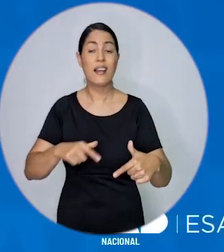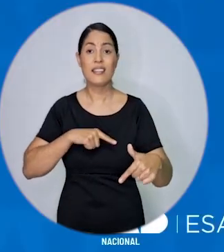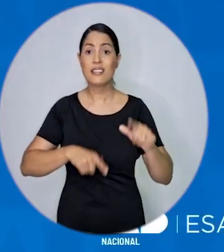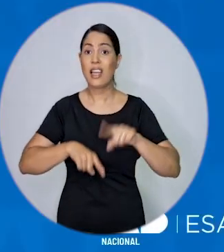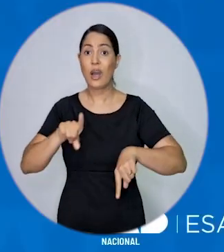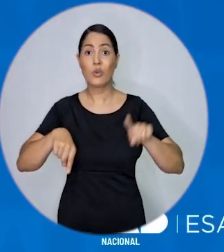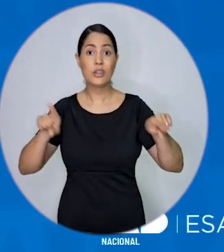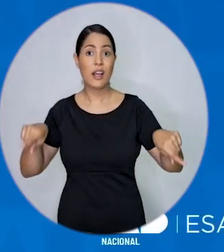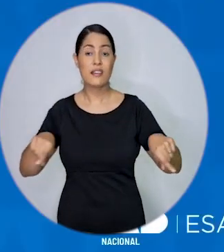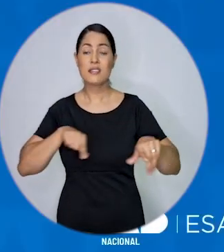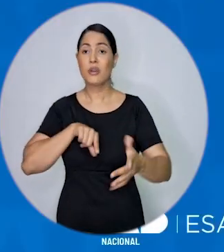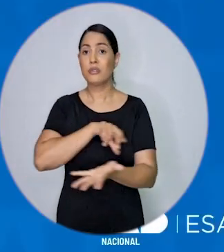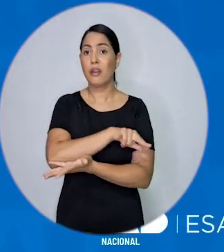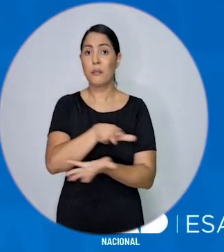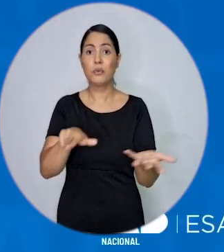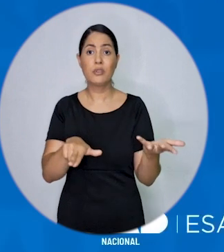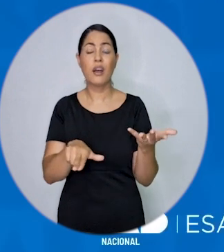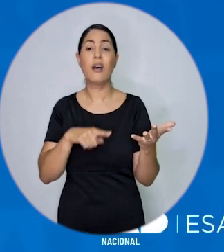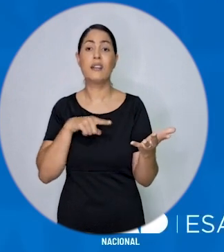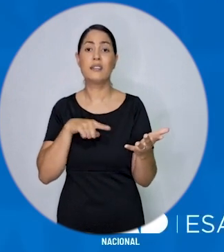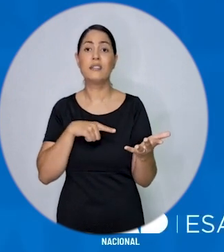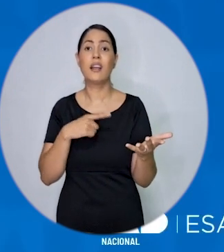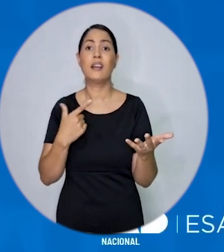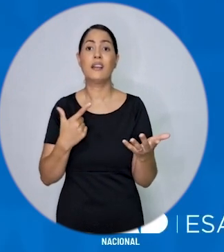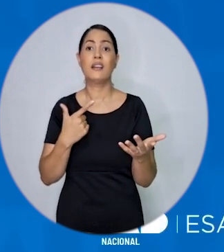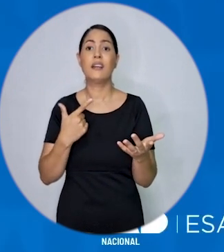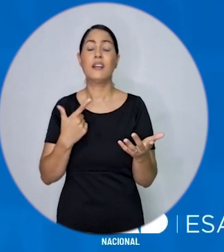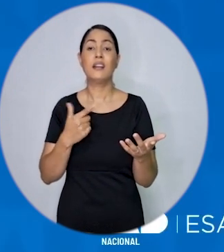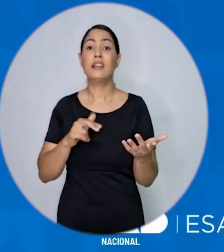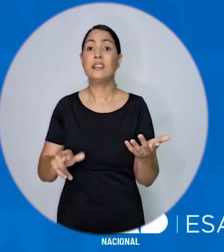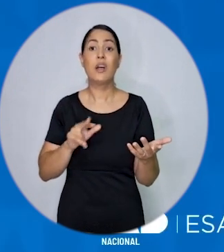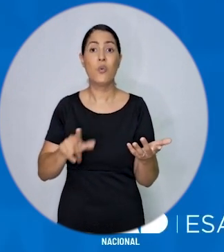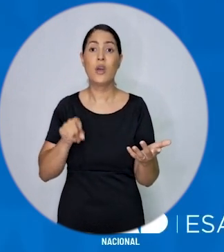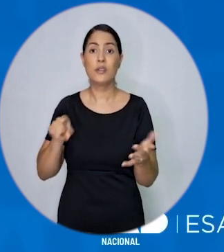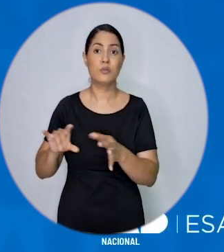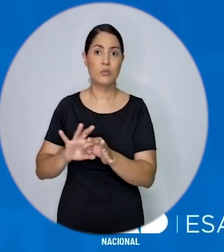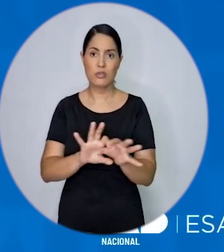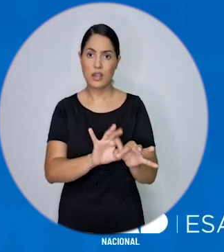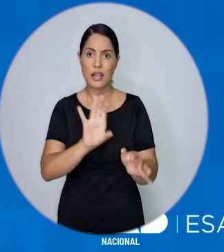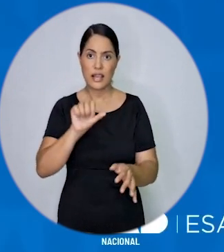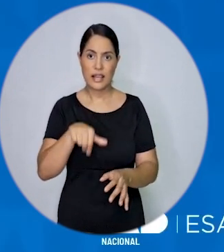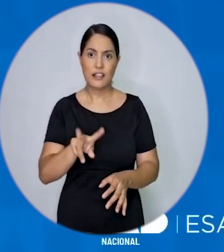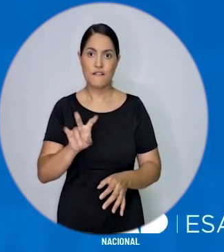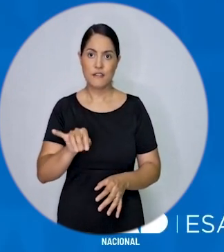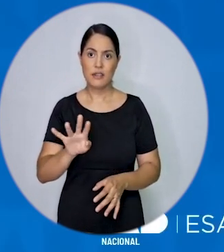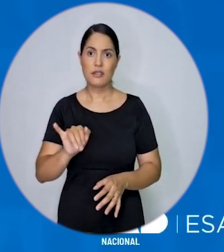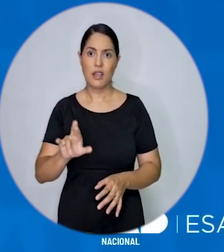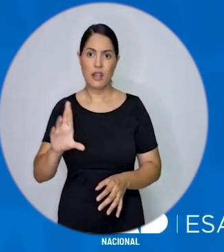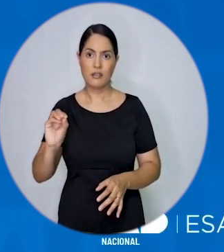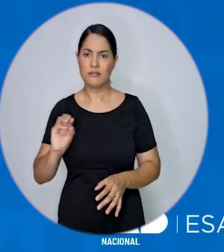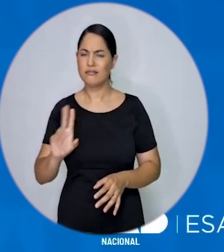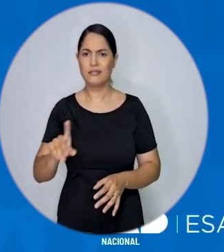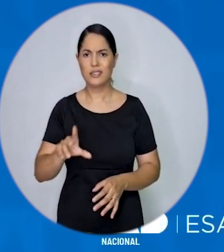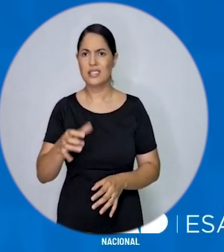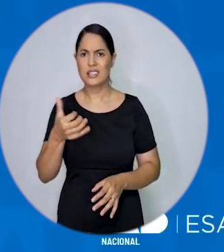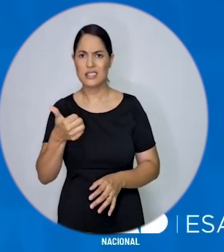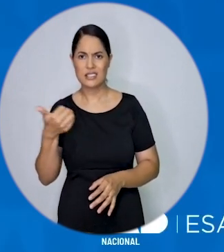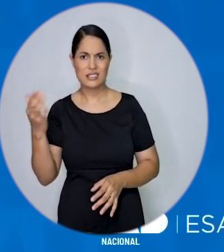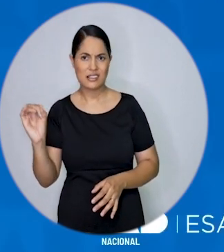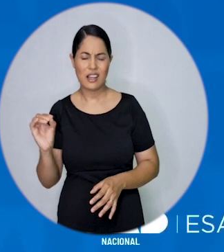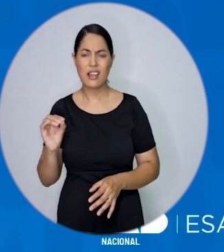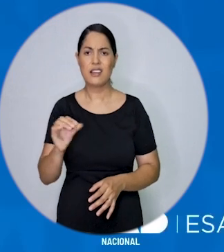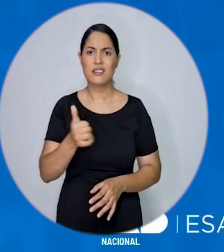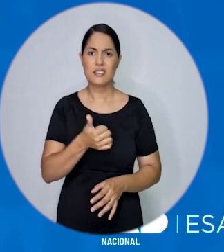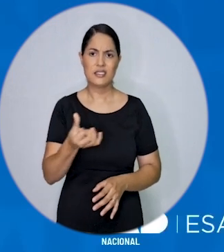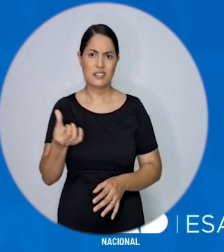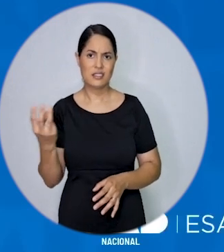As maiores alterações, as maiores reformas do inventário não estão dentro do inventário, não estão no 610